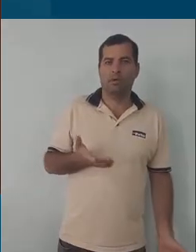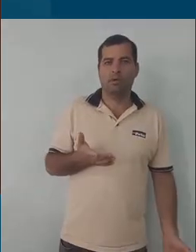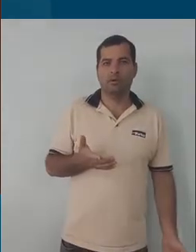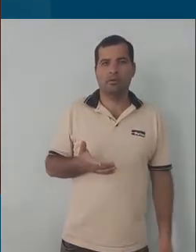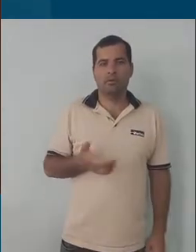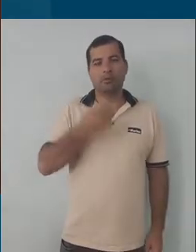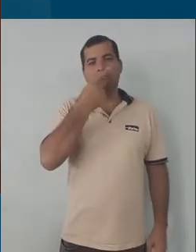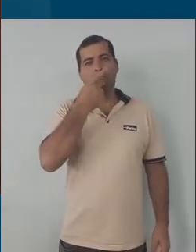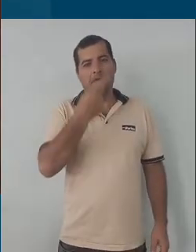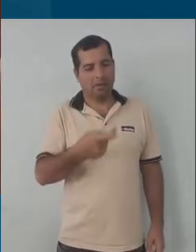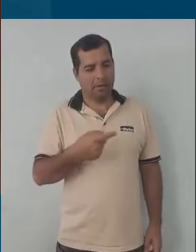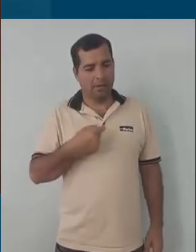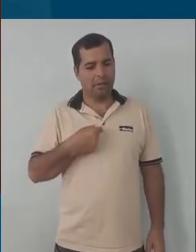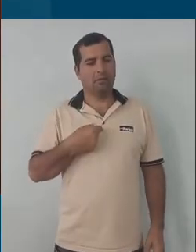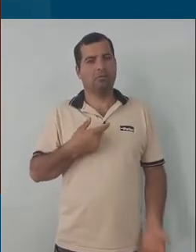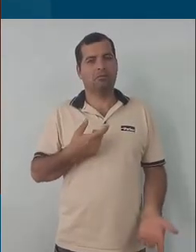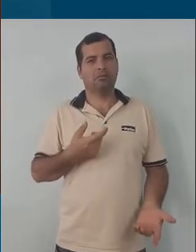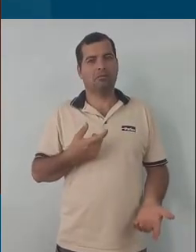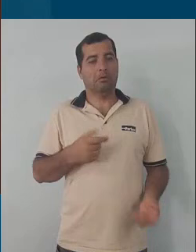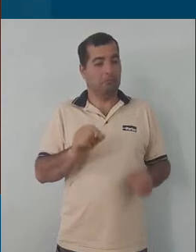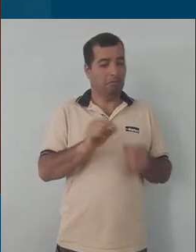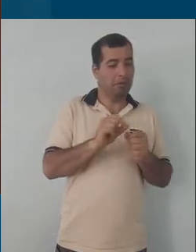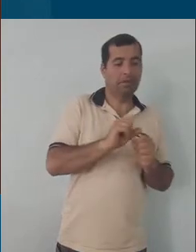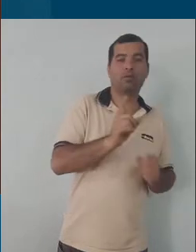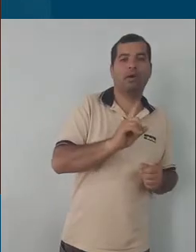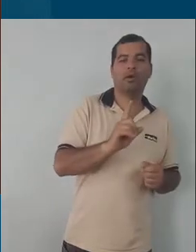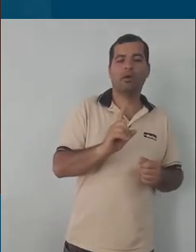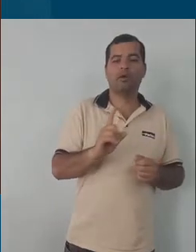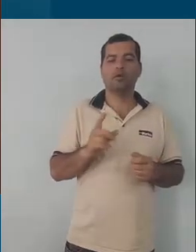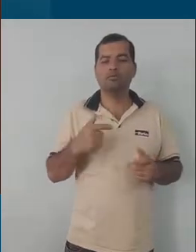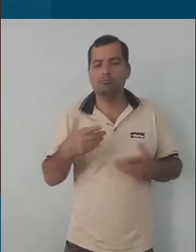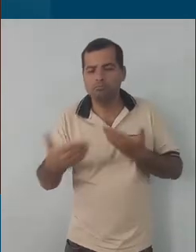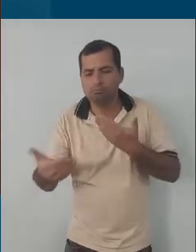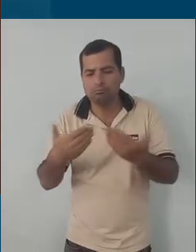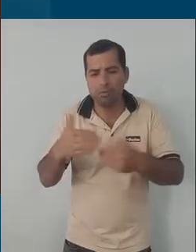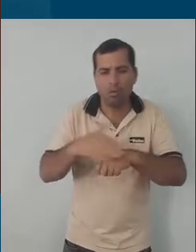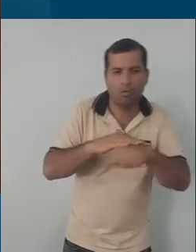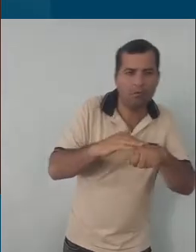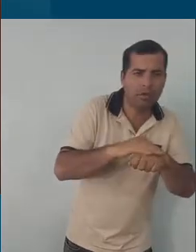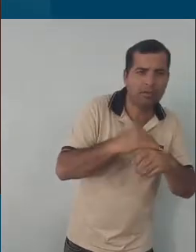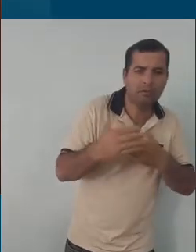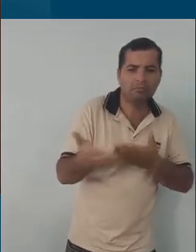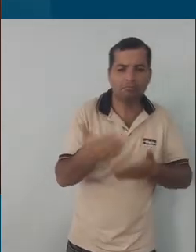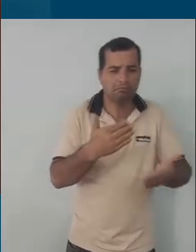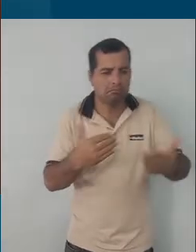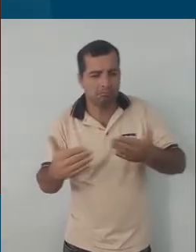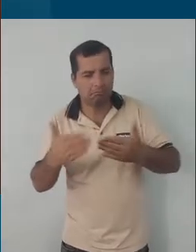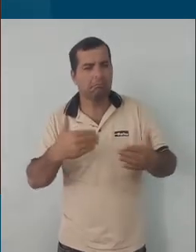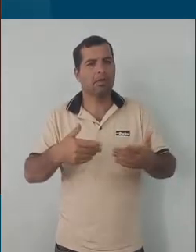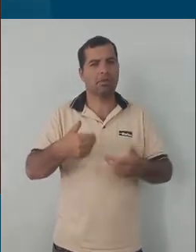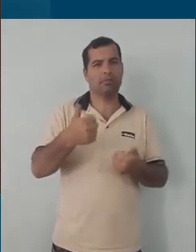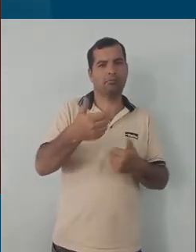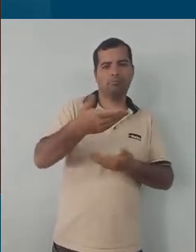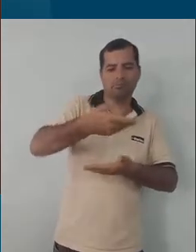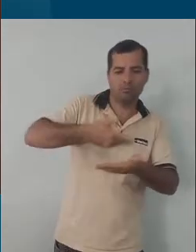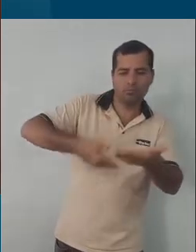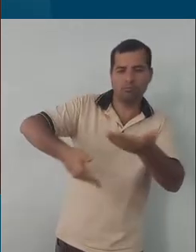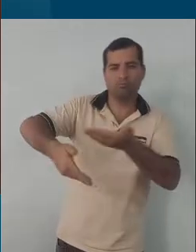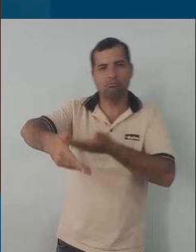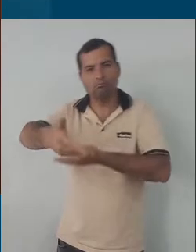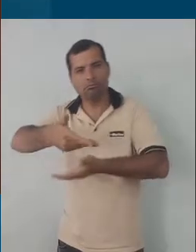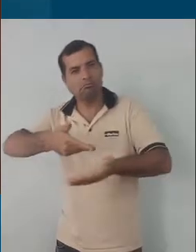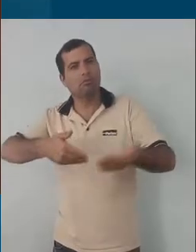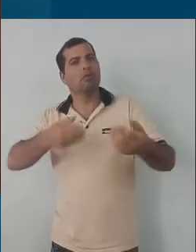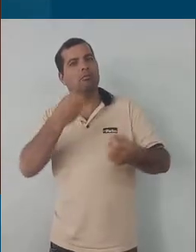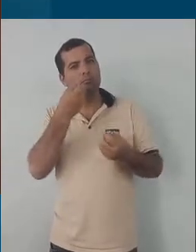definitivamente o que nós vamos fazer, mas nós vamos compartilhar o que nós vamos fazer, né? Então, tem que ser um processo muito conversado, né?